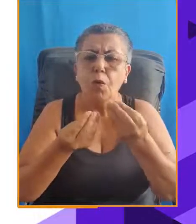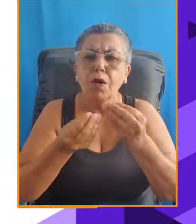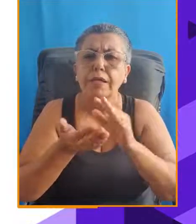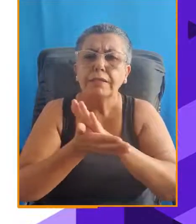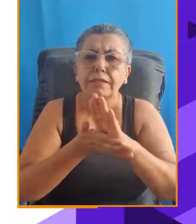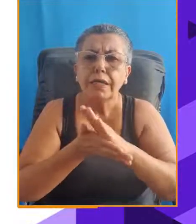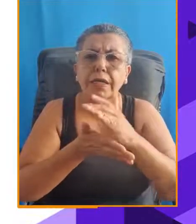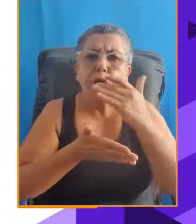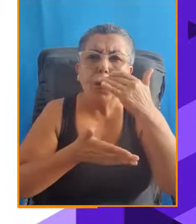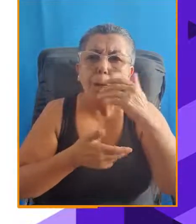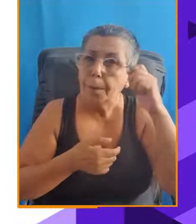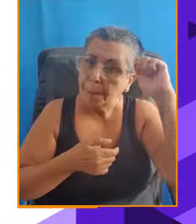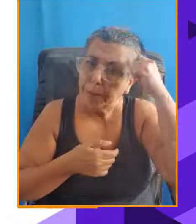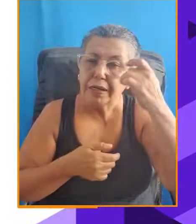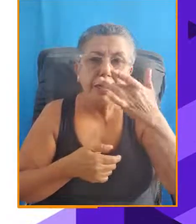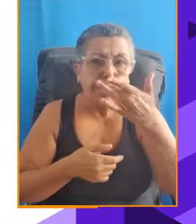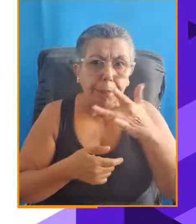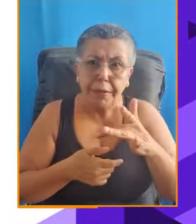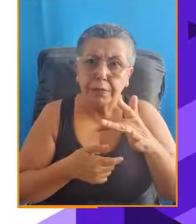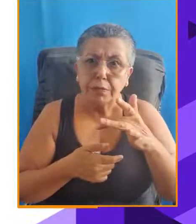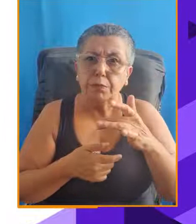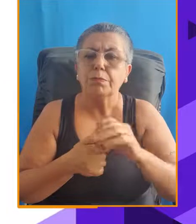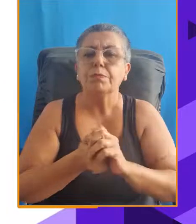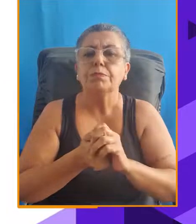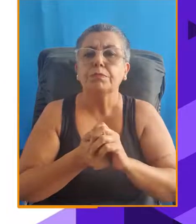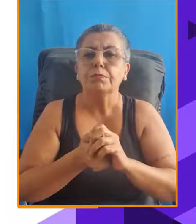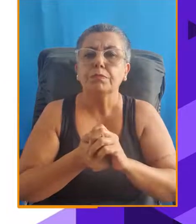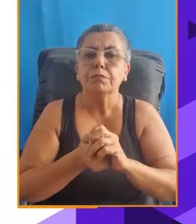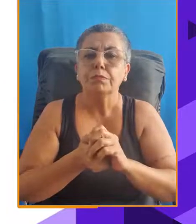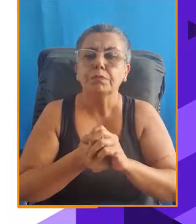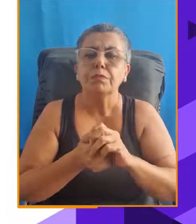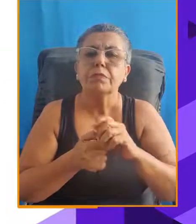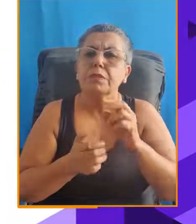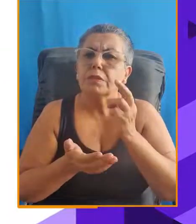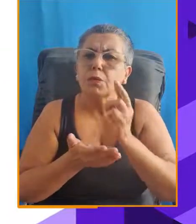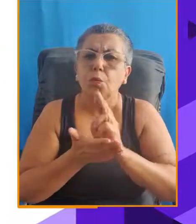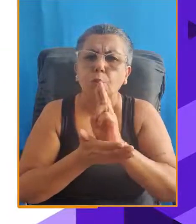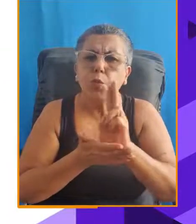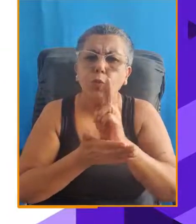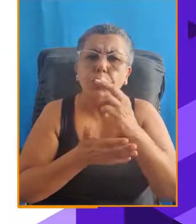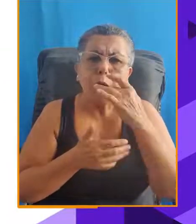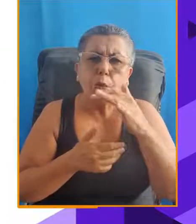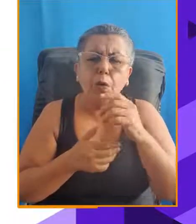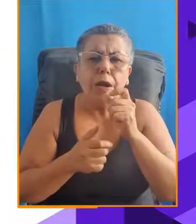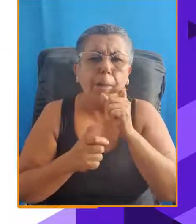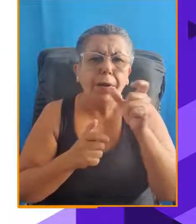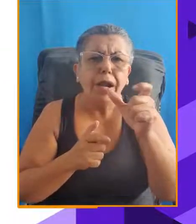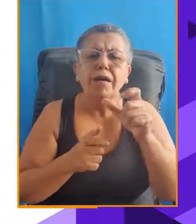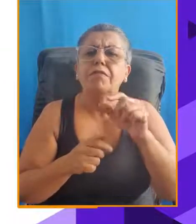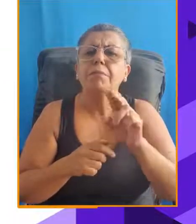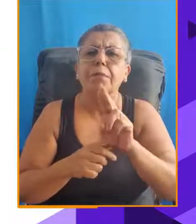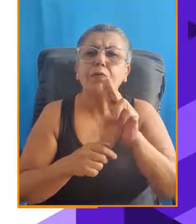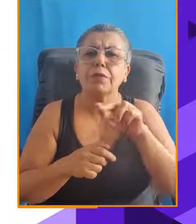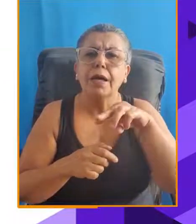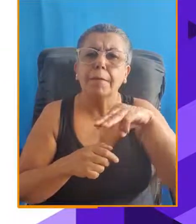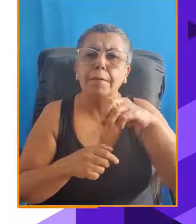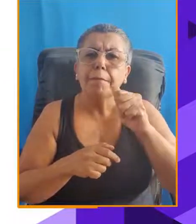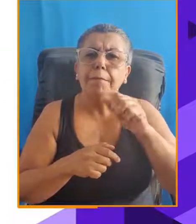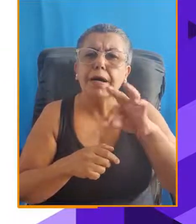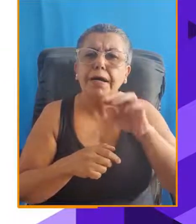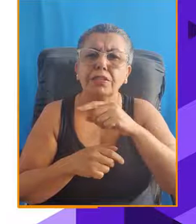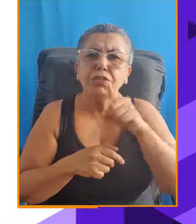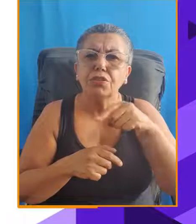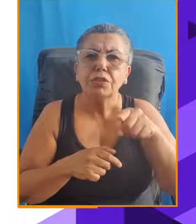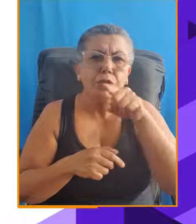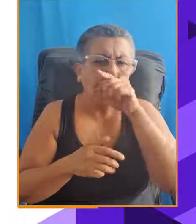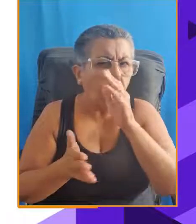de branco ou preto. Popularmente se utiliza a palavra cor para se referir ao matiz, mas a partir de